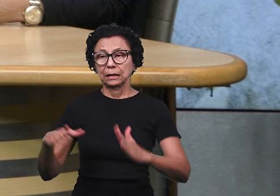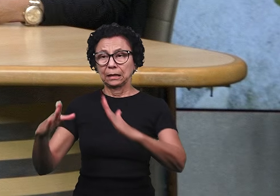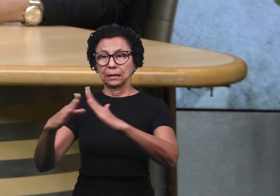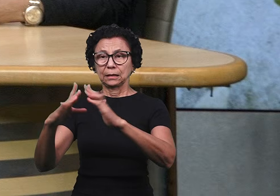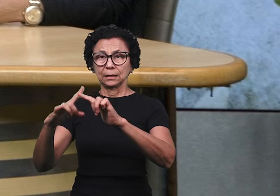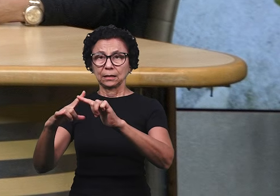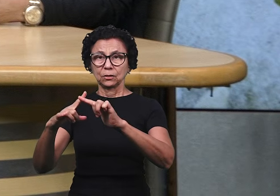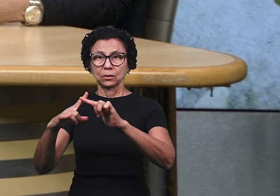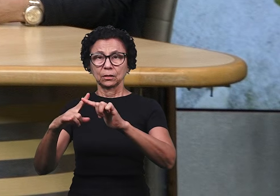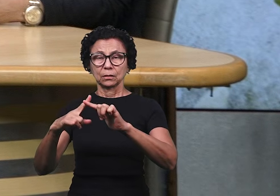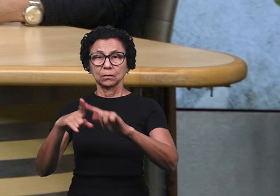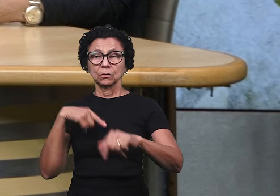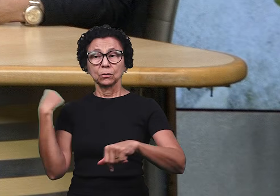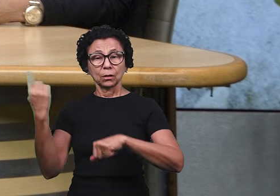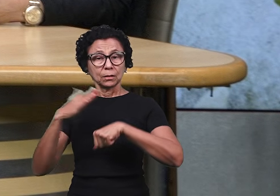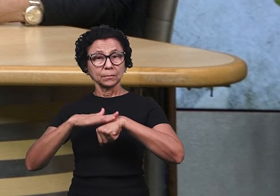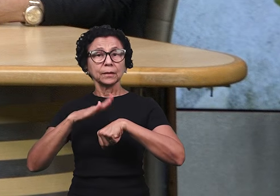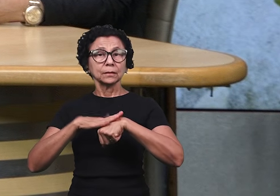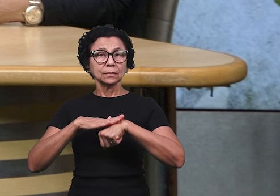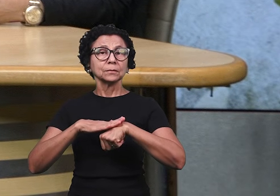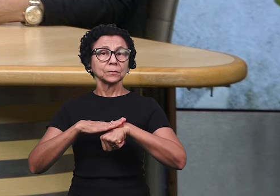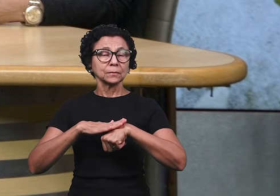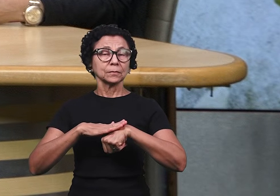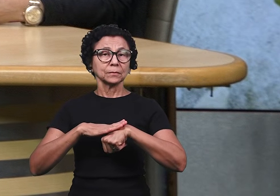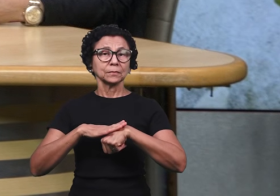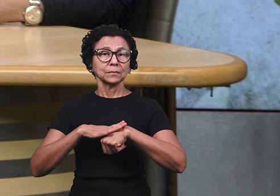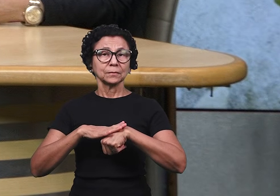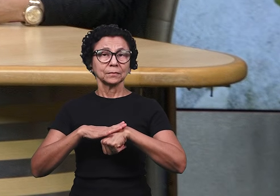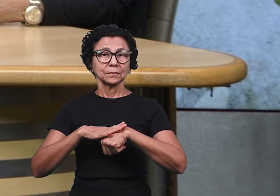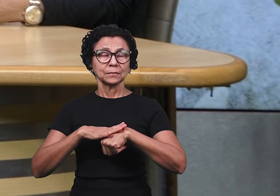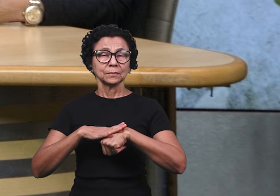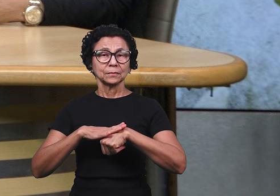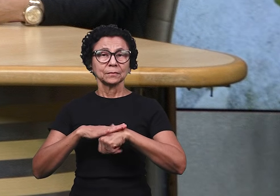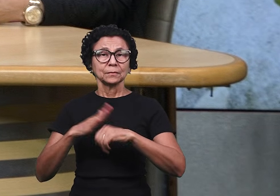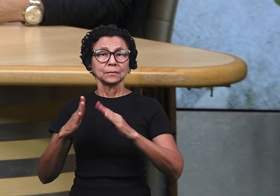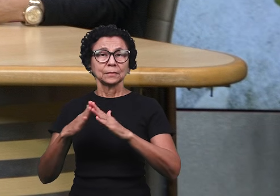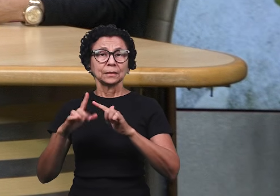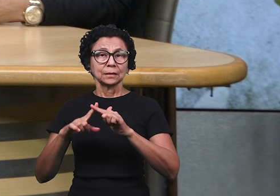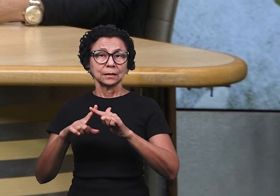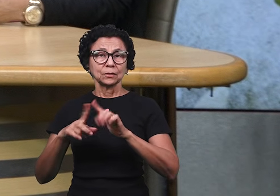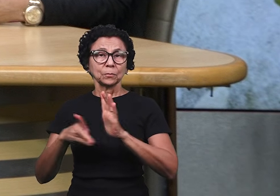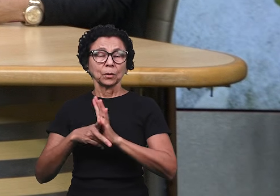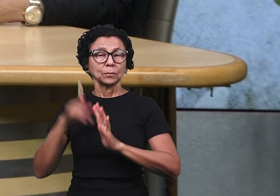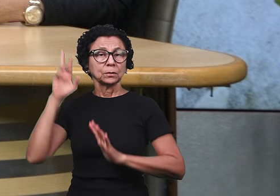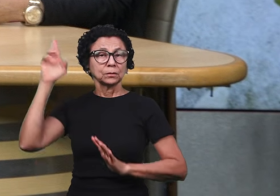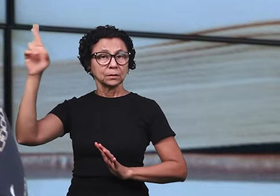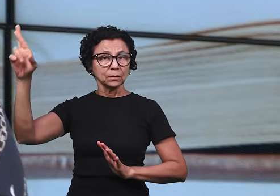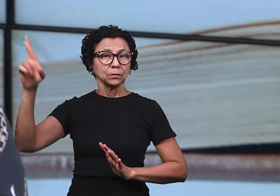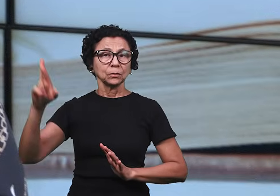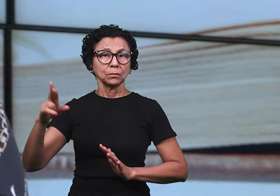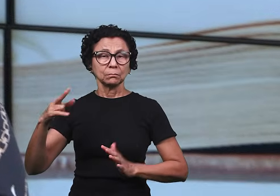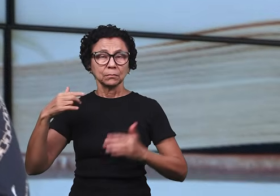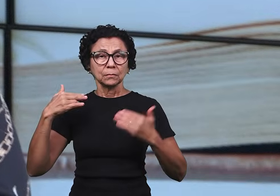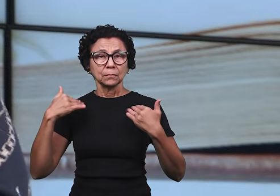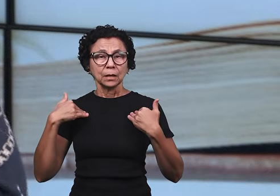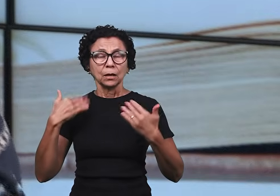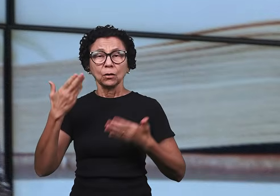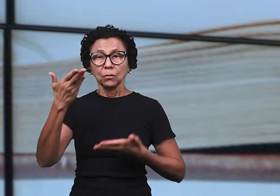igreja, nós somos a igreja do Senhor, né? Então, é óbvio que estar no corpo de